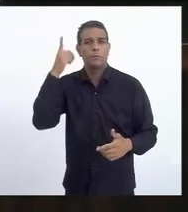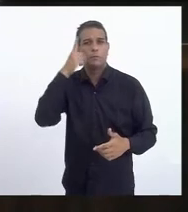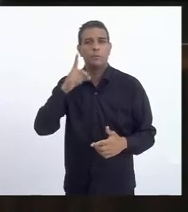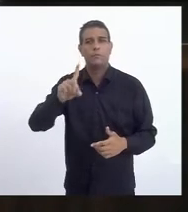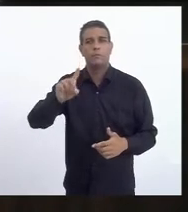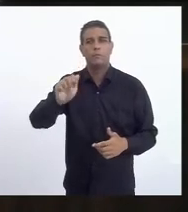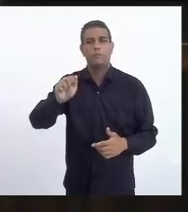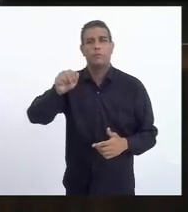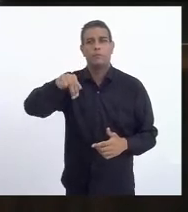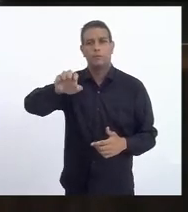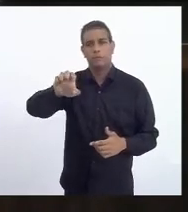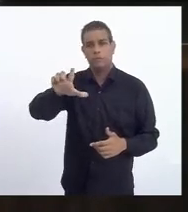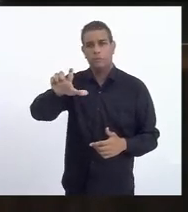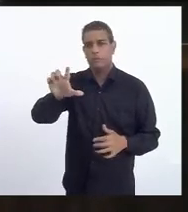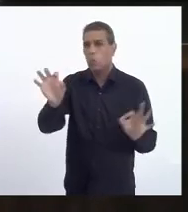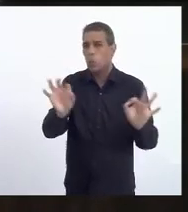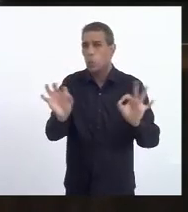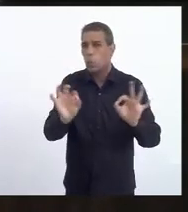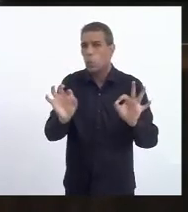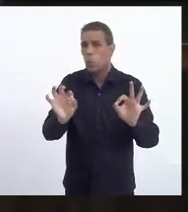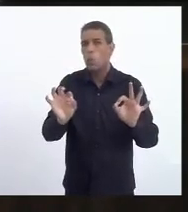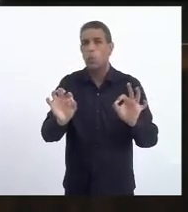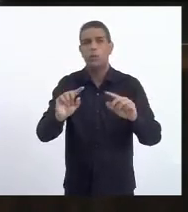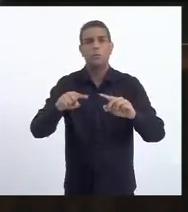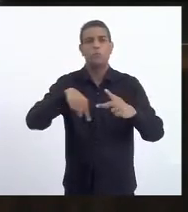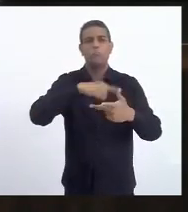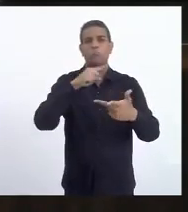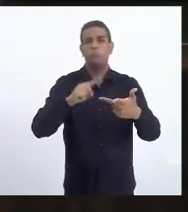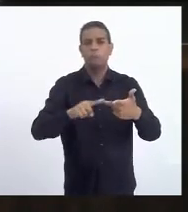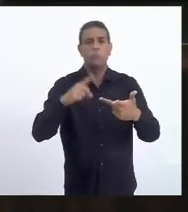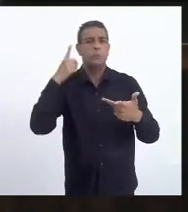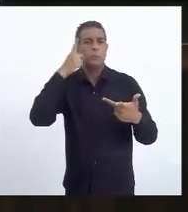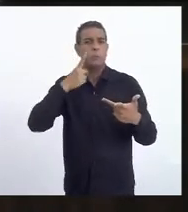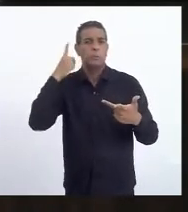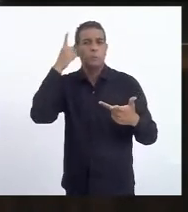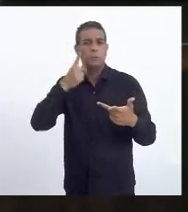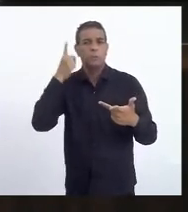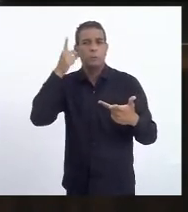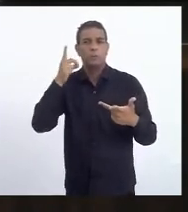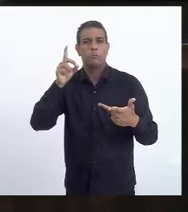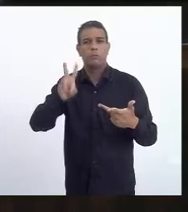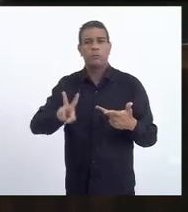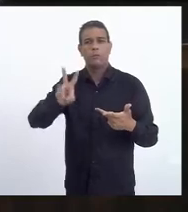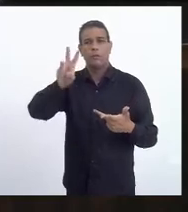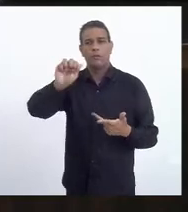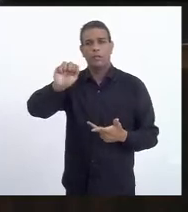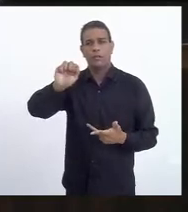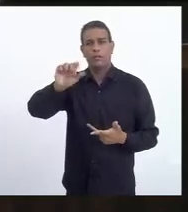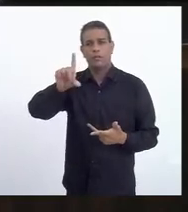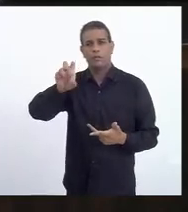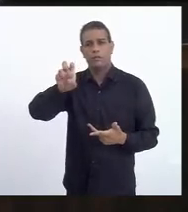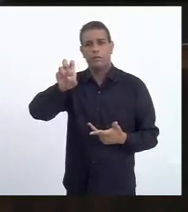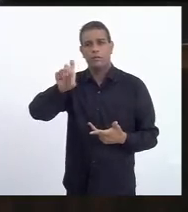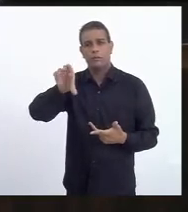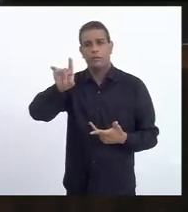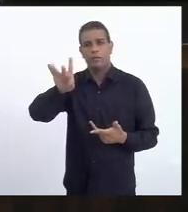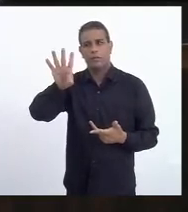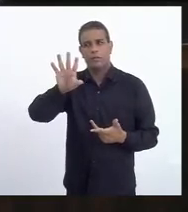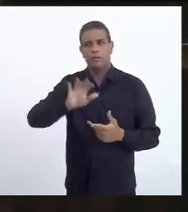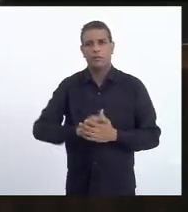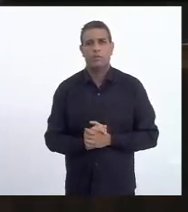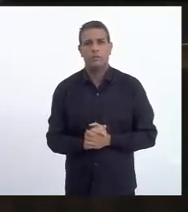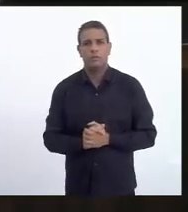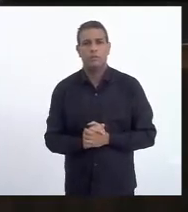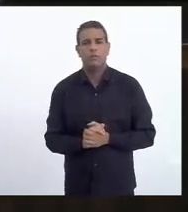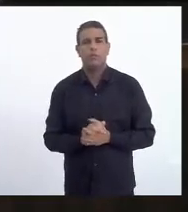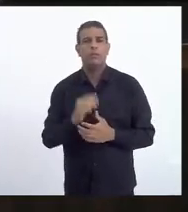Daniel liberon não se encontrando presente próximo orador escrito o nome Deputado waldeck Carneiro você nem se dispõe de